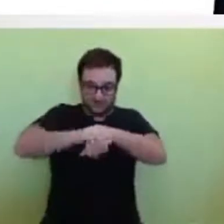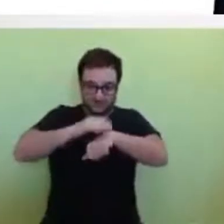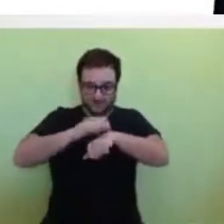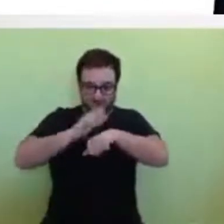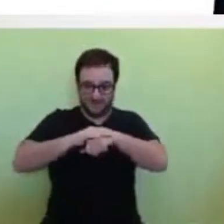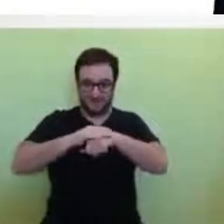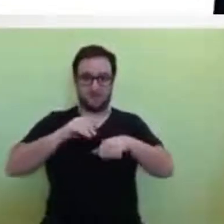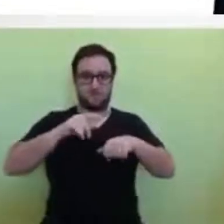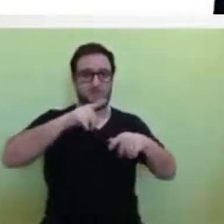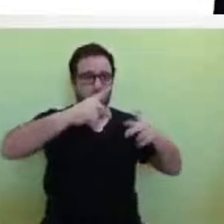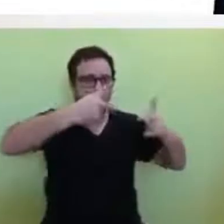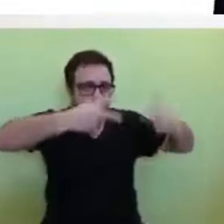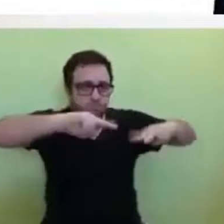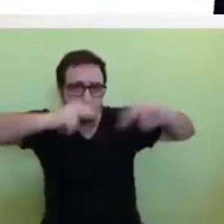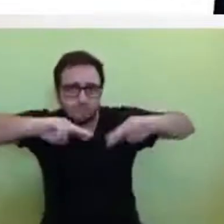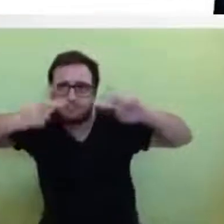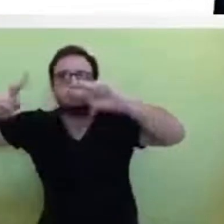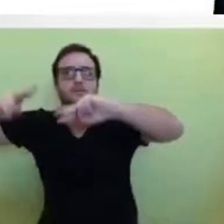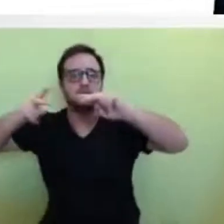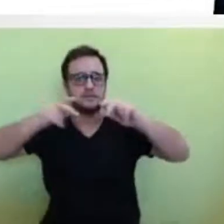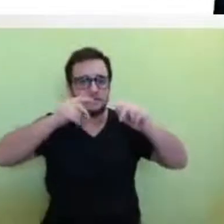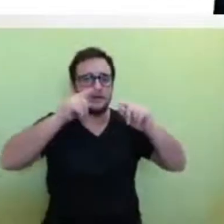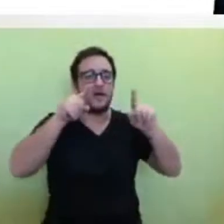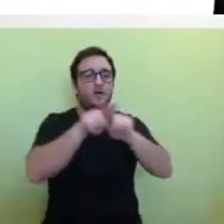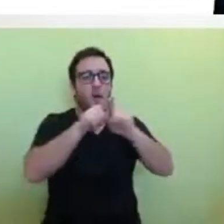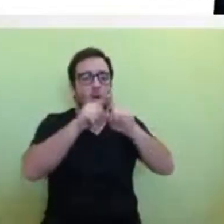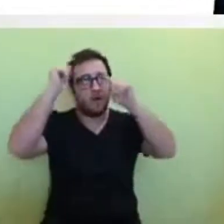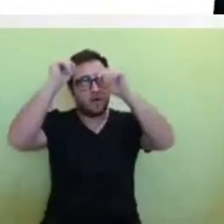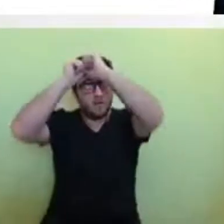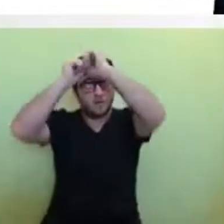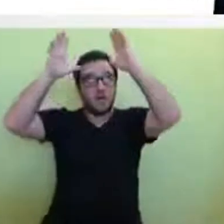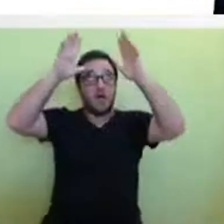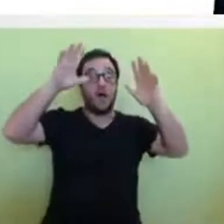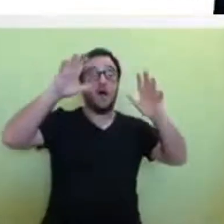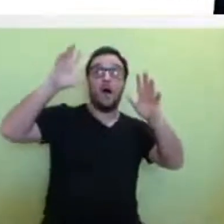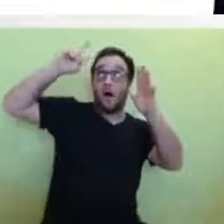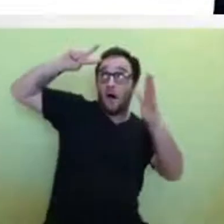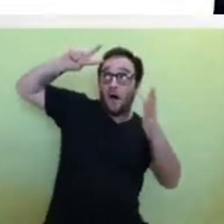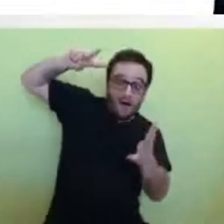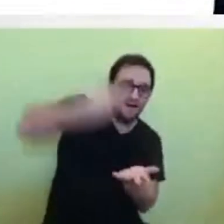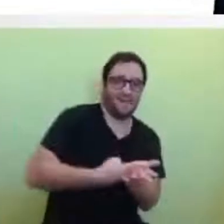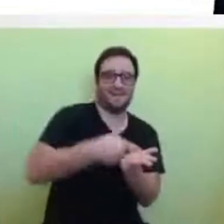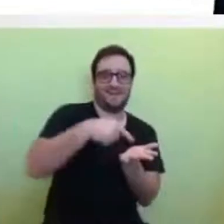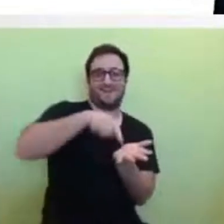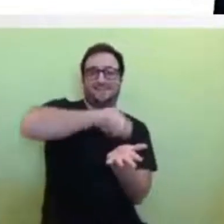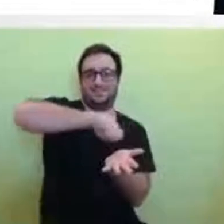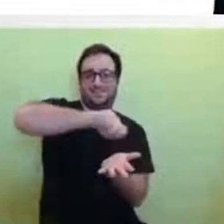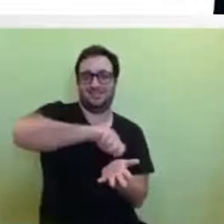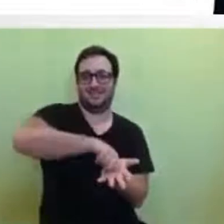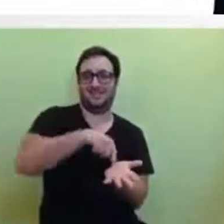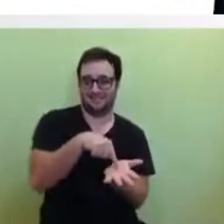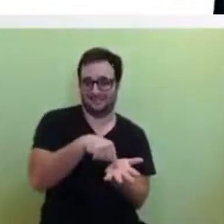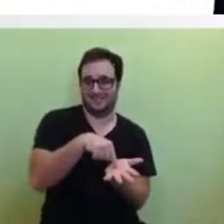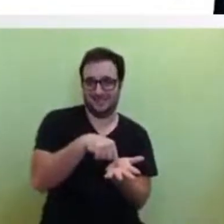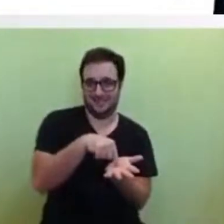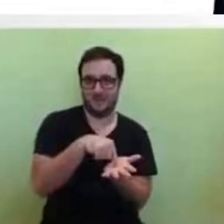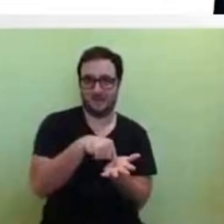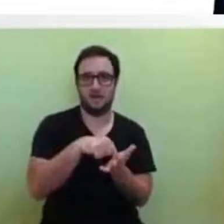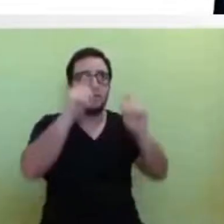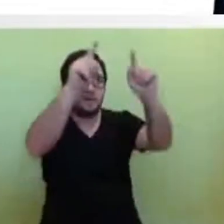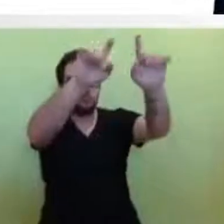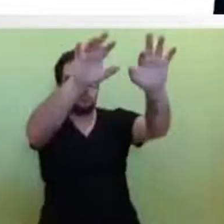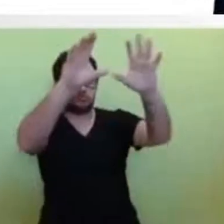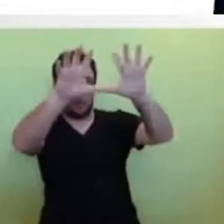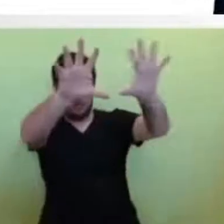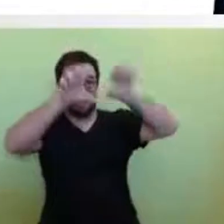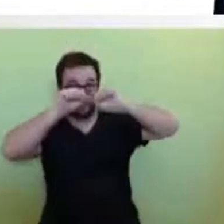seu pensamento, a sua expressão, até mesmo artística, por algo gráfico escrito também.